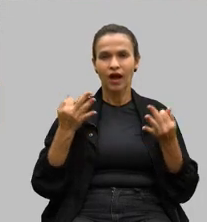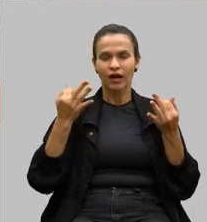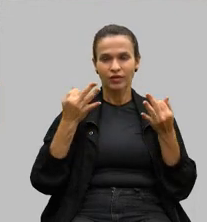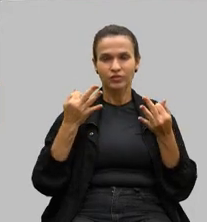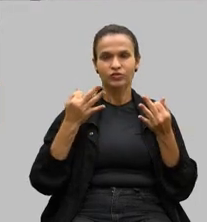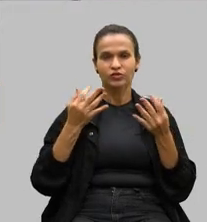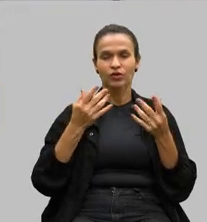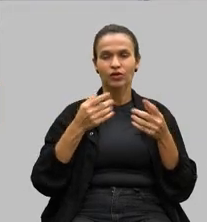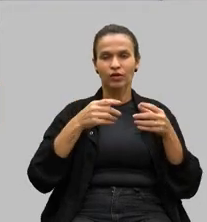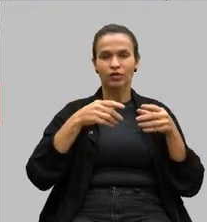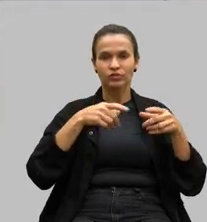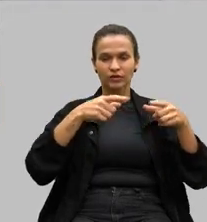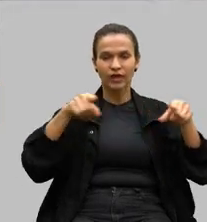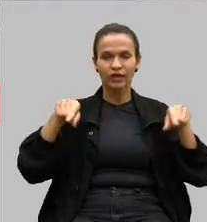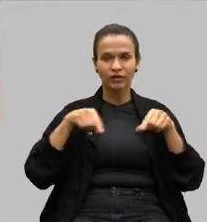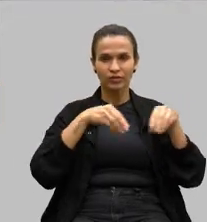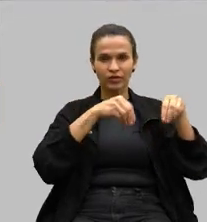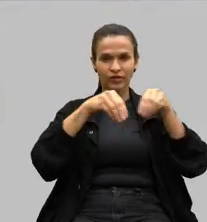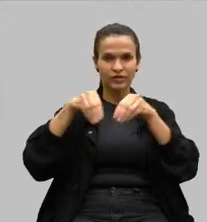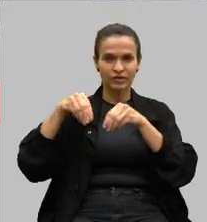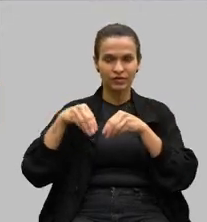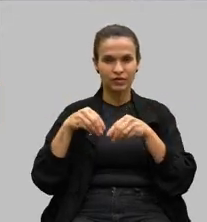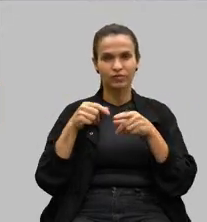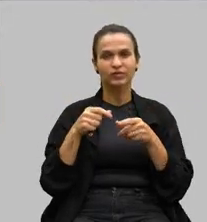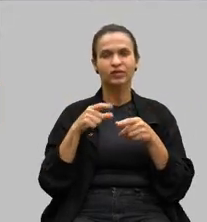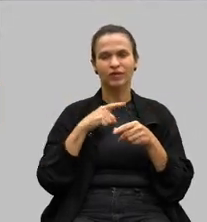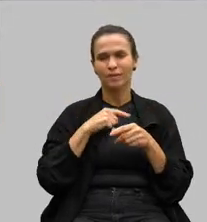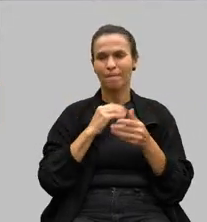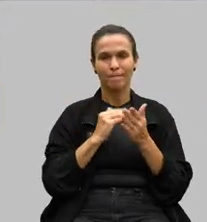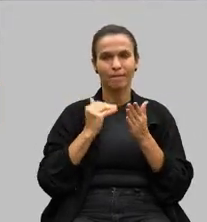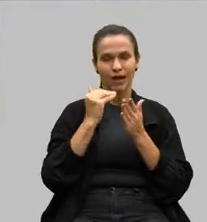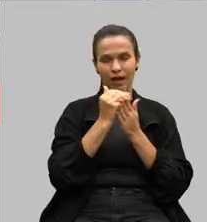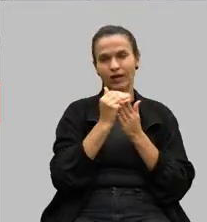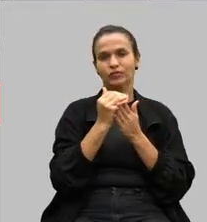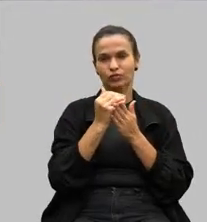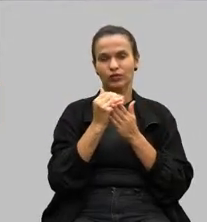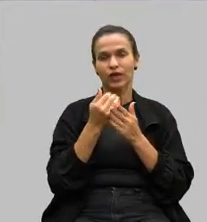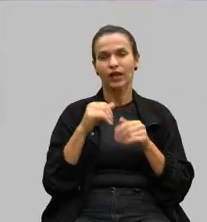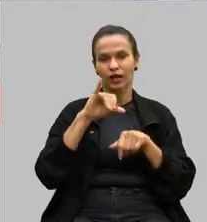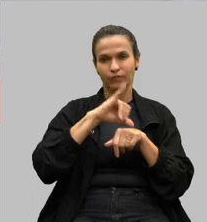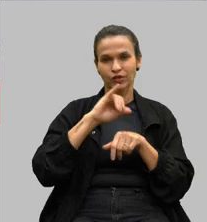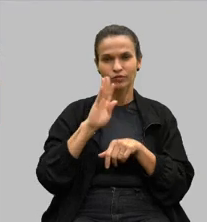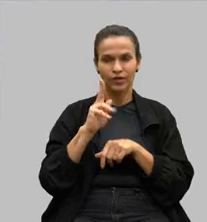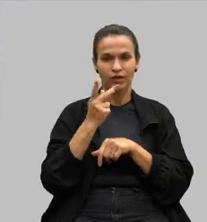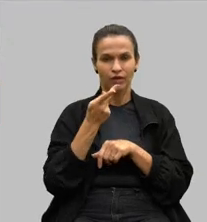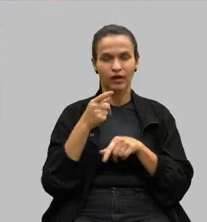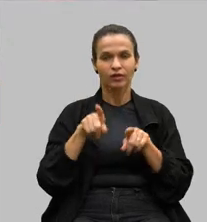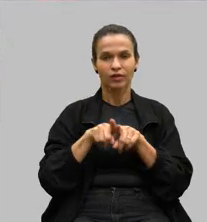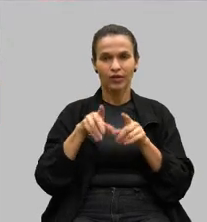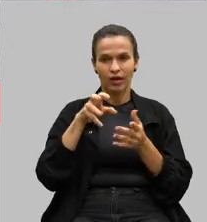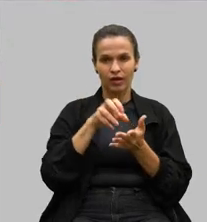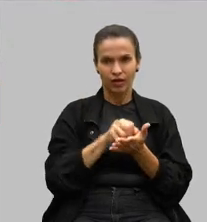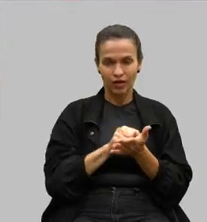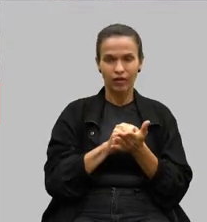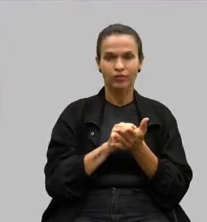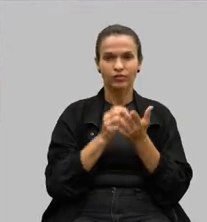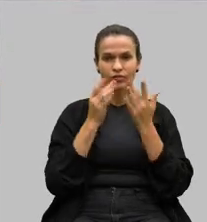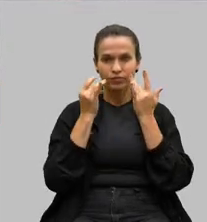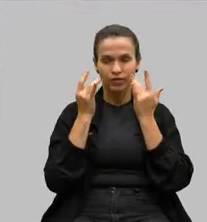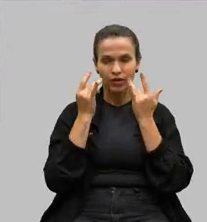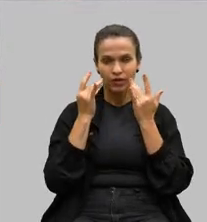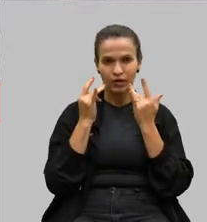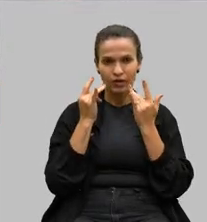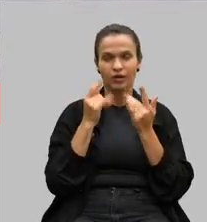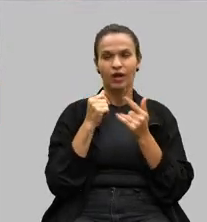própria capital Belo Horizonte por habitantes eh e e revalidação do registro da festa do Rosário dos homens pretos da